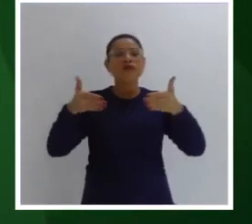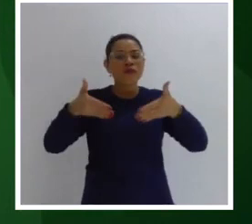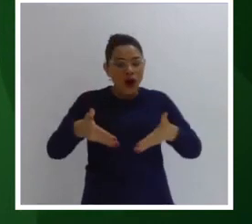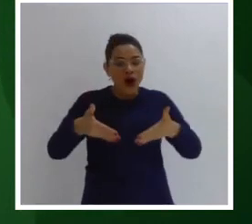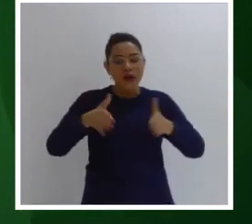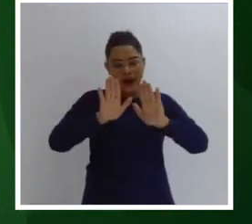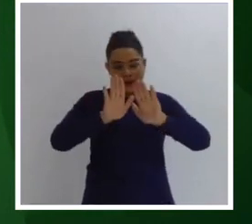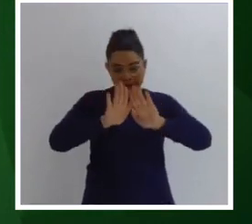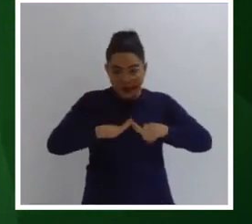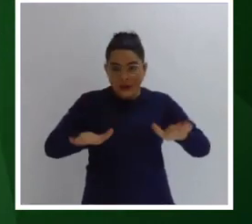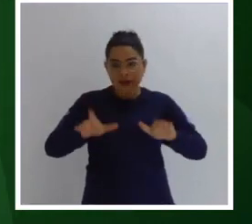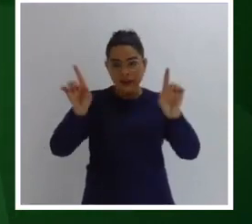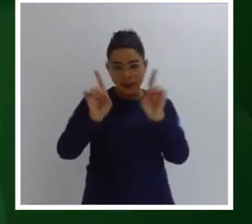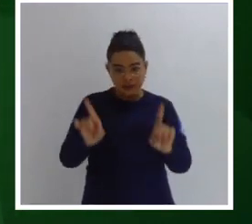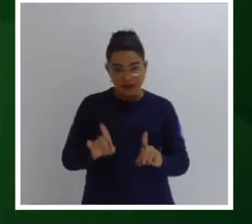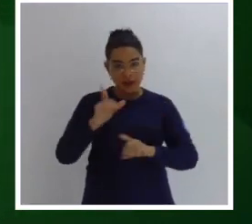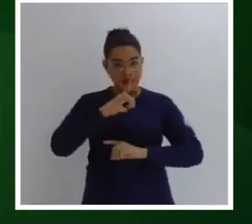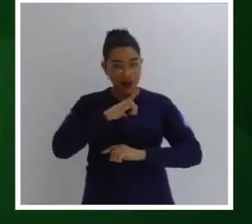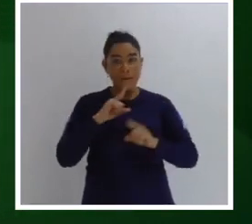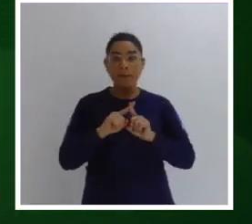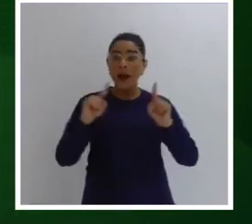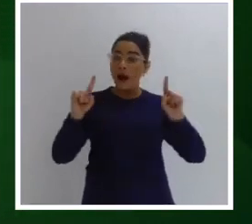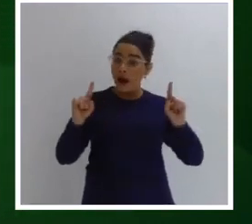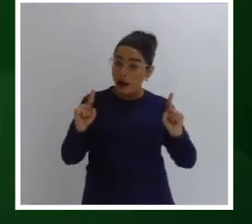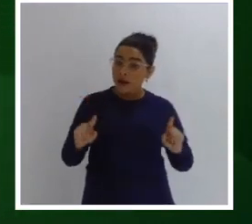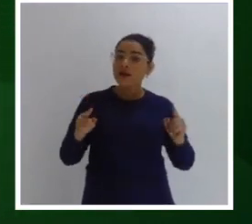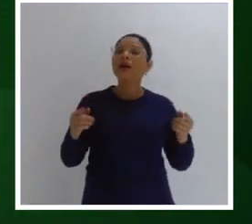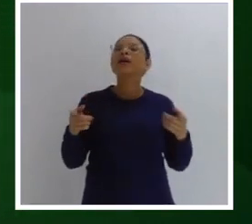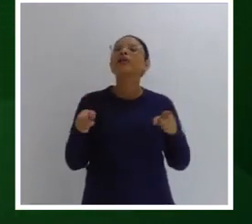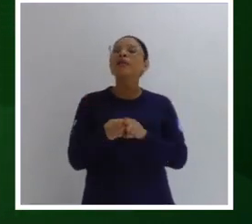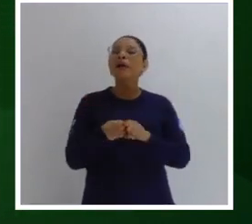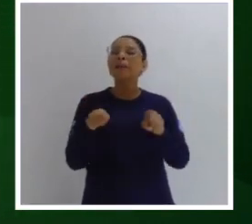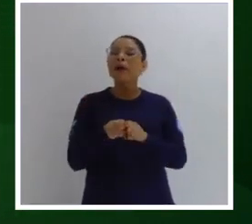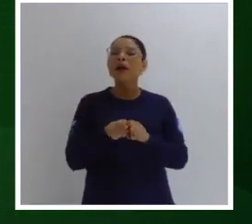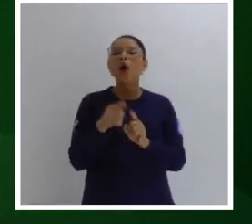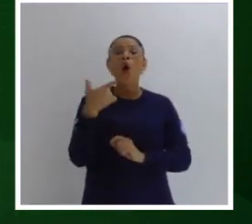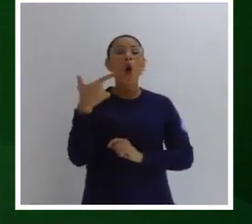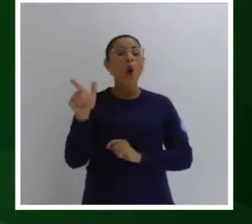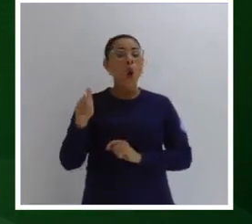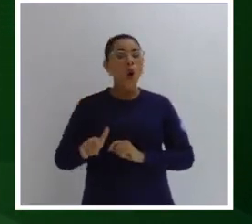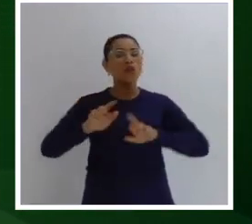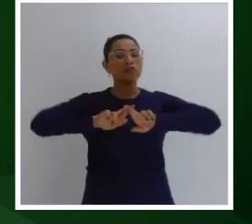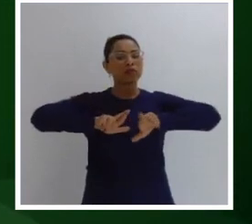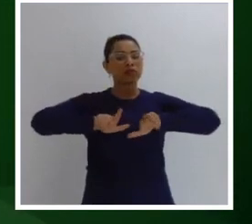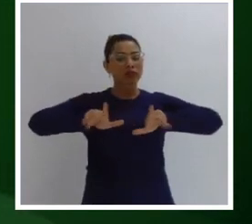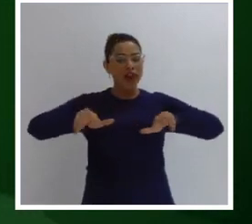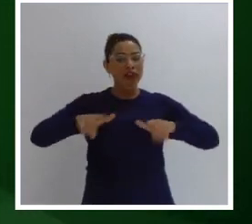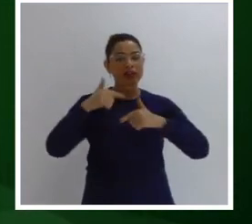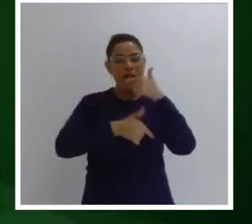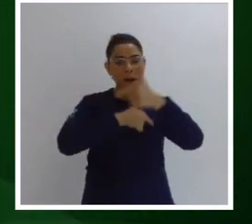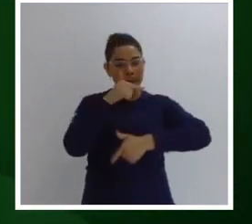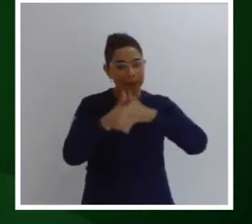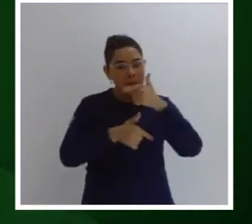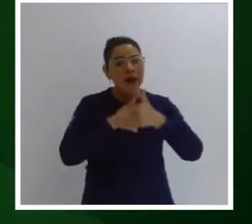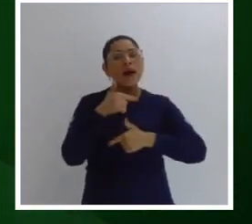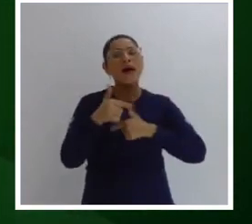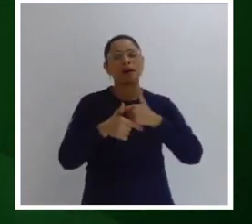com deficiências mas nós também temos outros trabalhos sendo